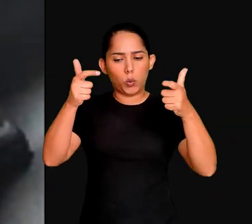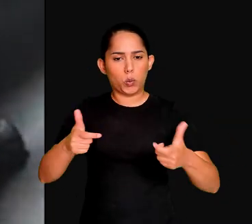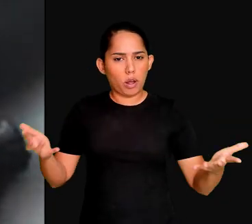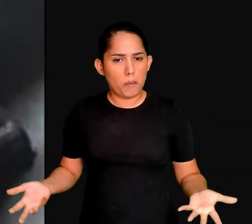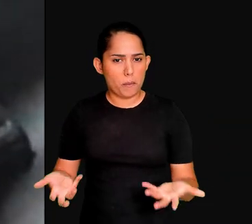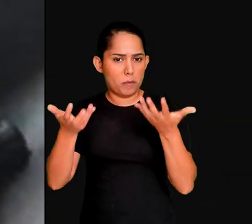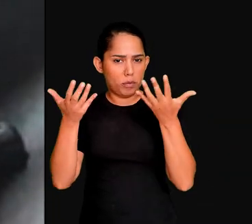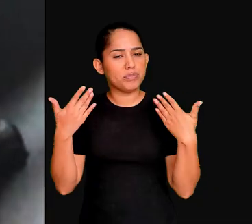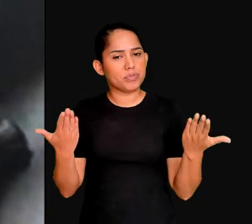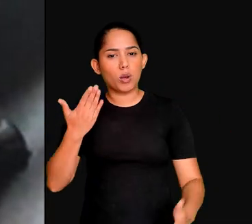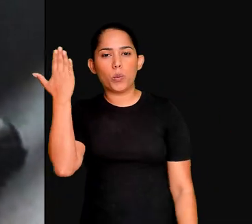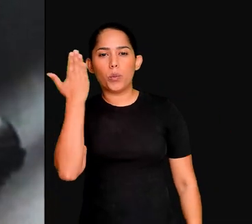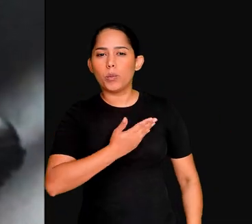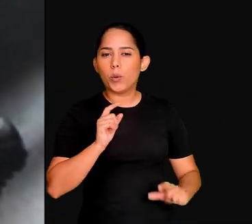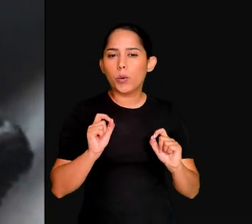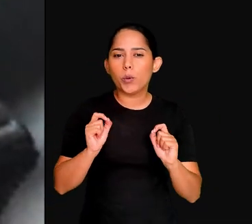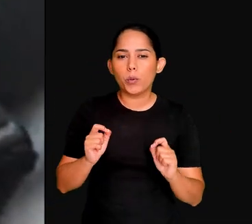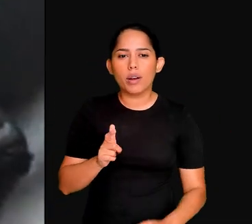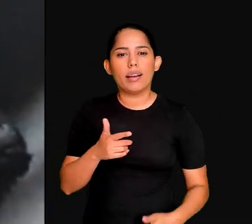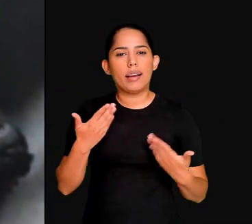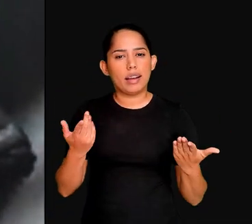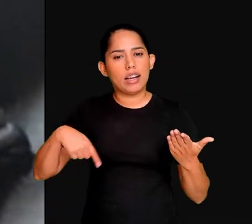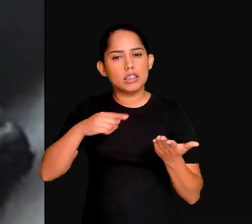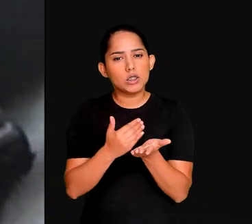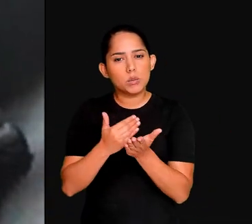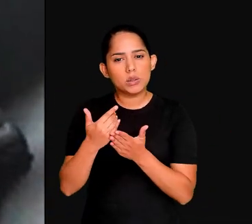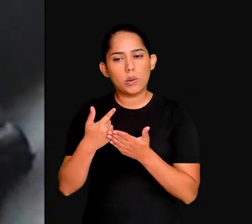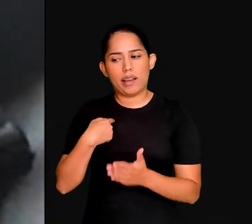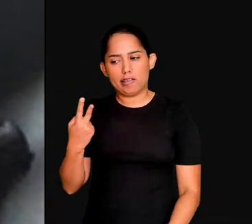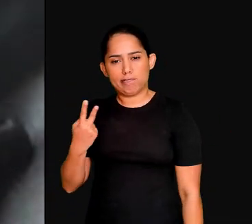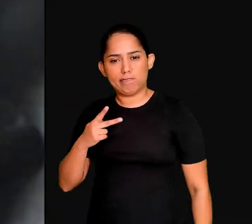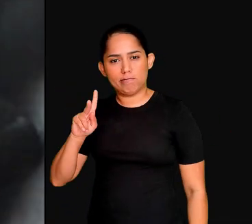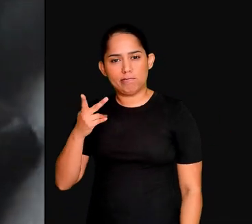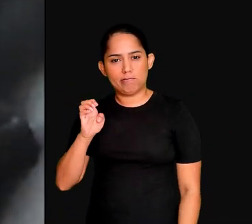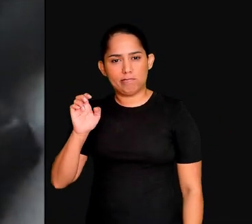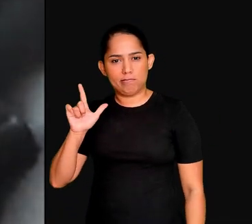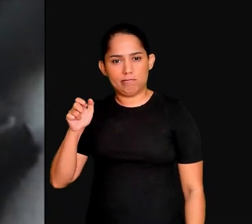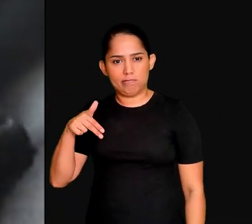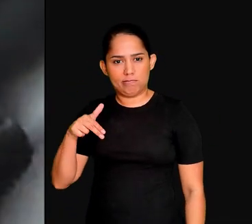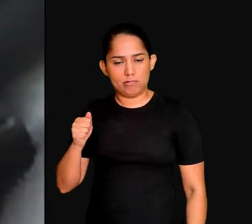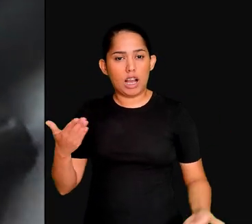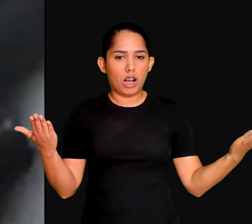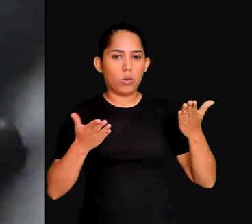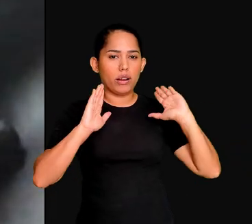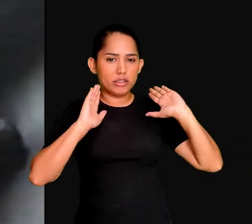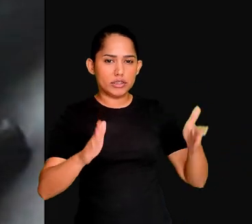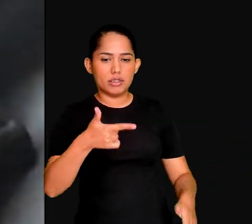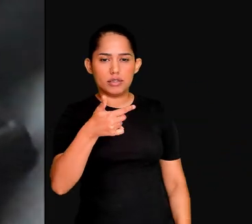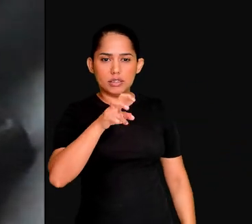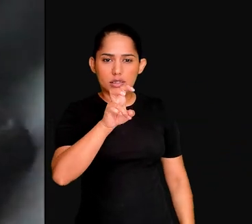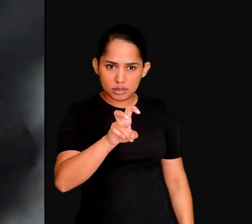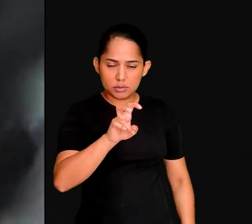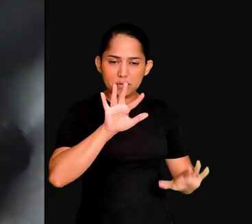riqueza para o lugar. E prova disso que hoje Nós começamos só a Helena e eu como trabalhadores aqui,